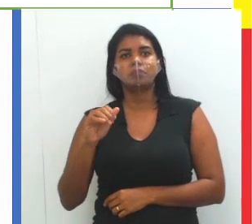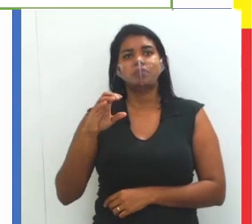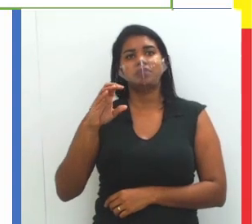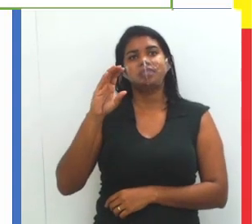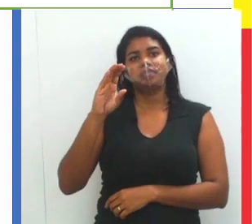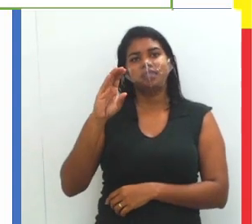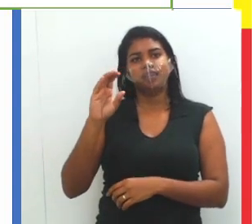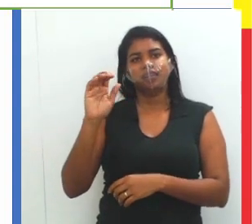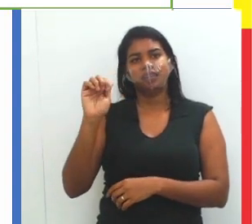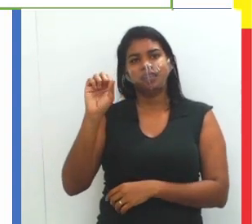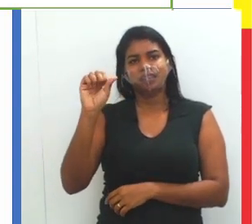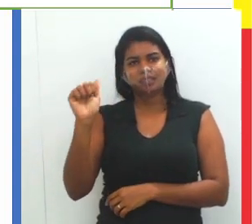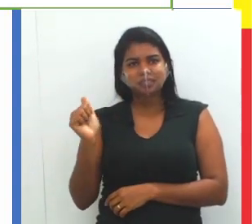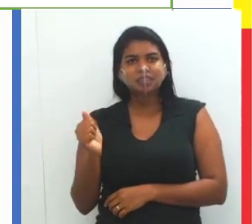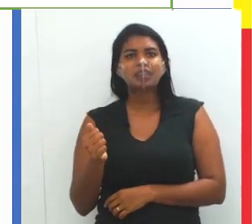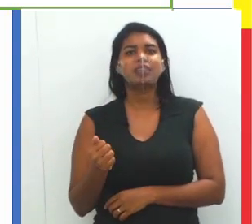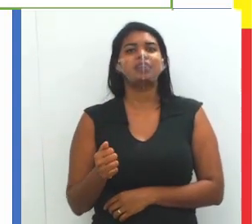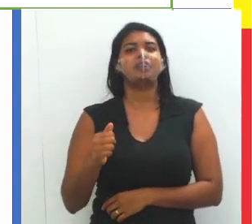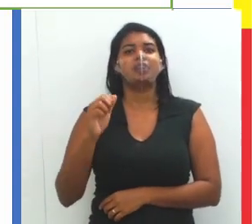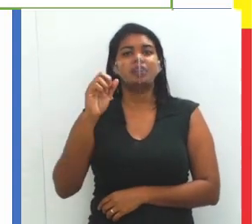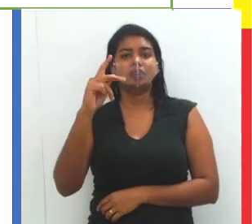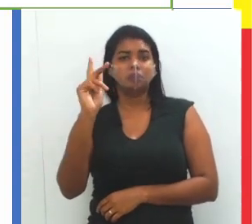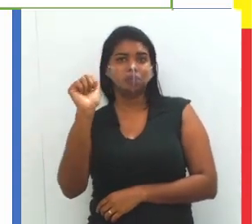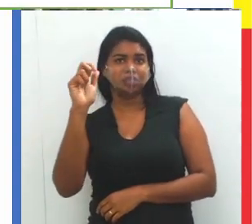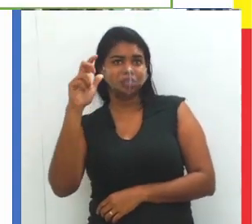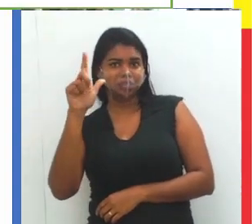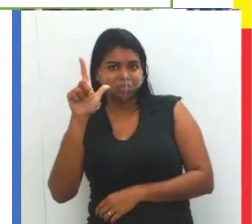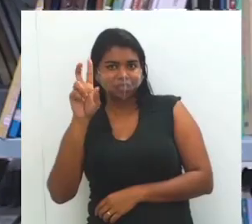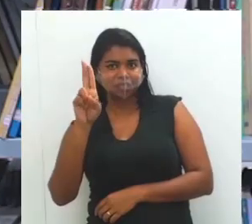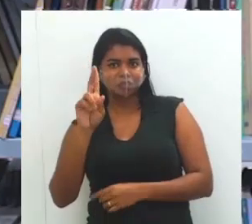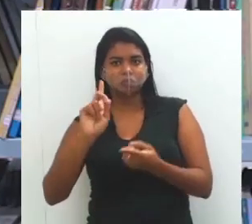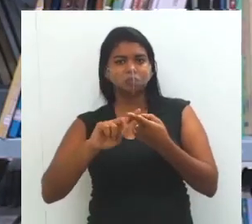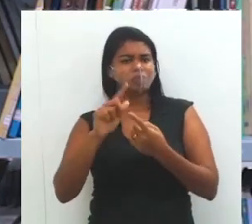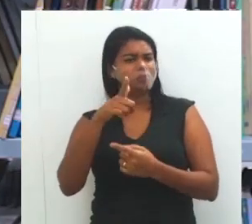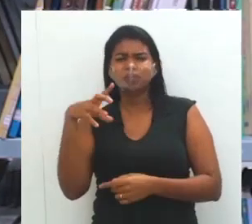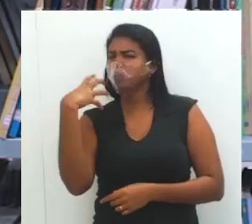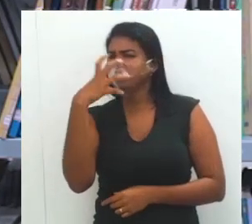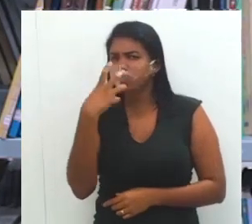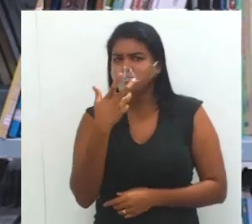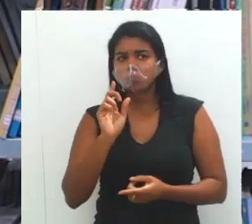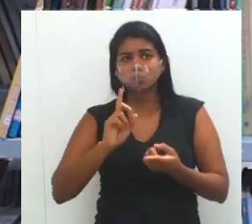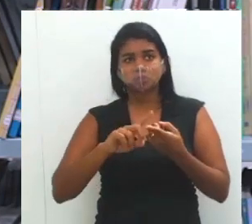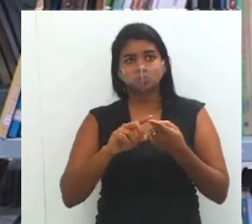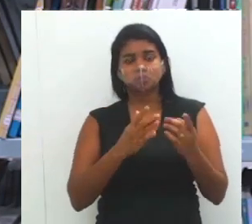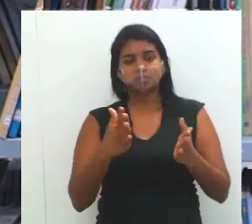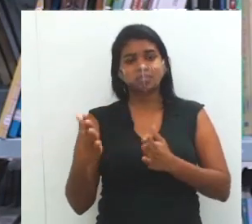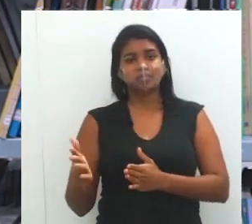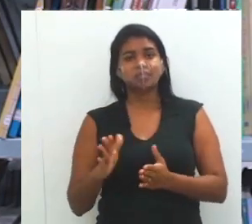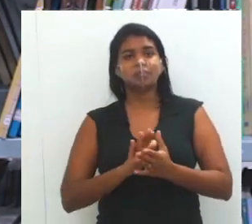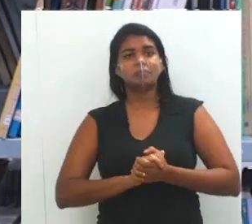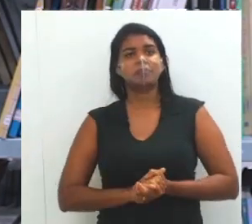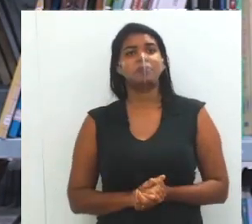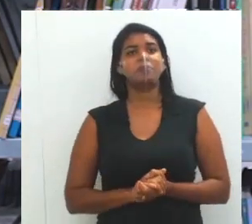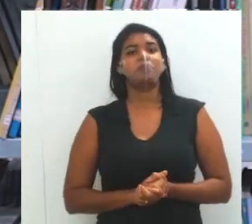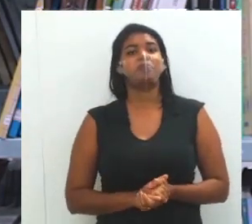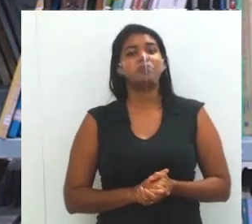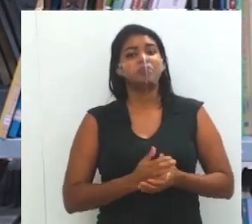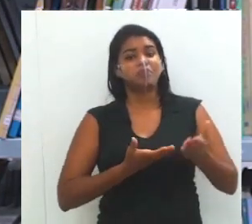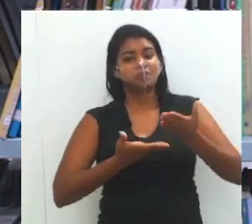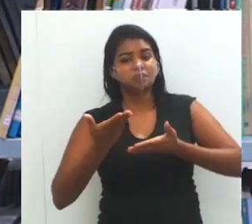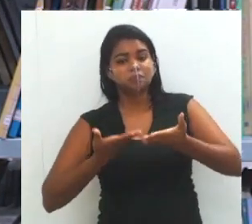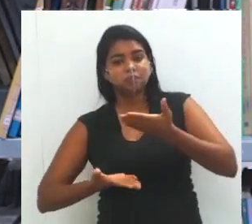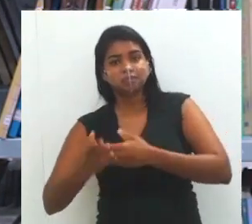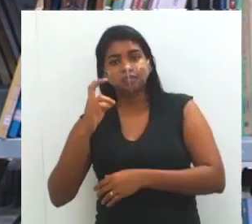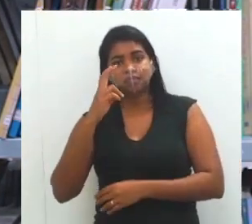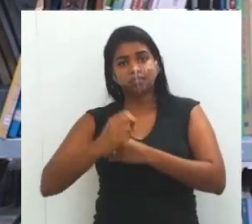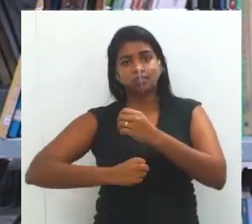Baião, Asa Branca, Calu, Paraíba, Assum Preto. Lembrar que, mais uma vez, que com Humberto Teixeira, Luiz Gonzaga faz uma parceria